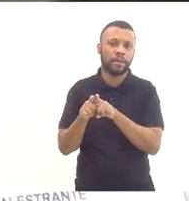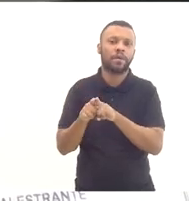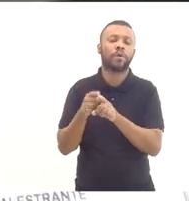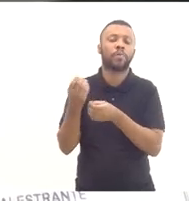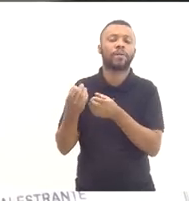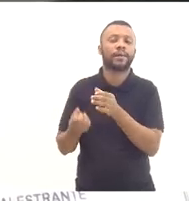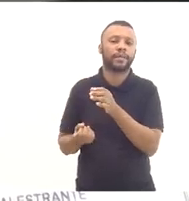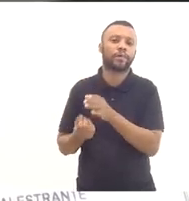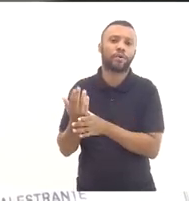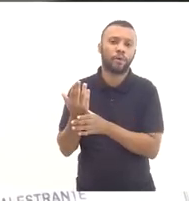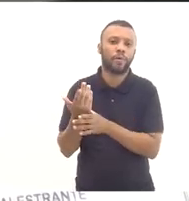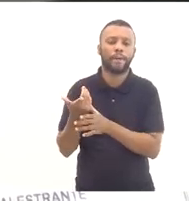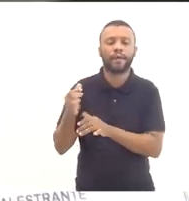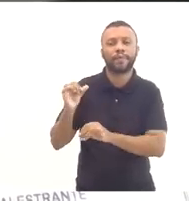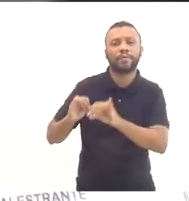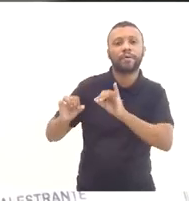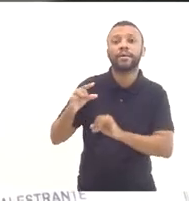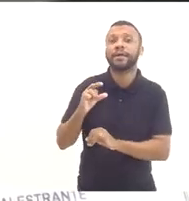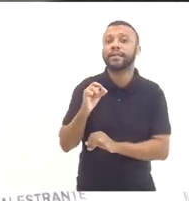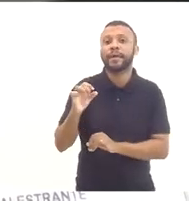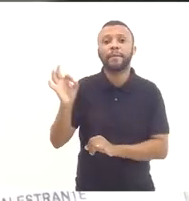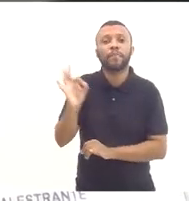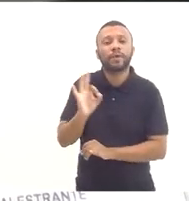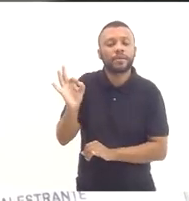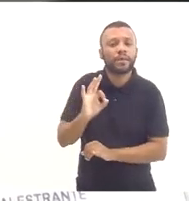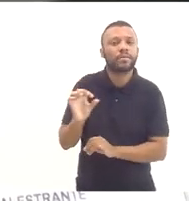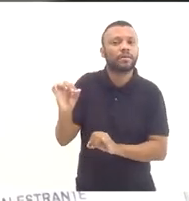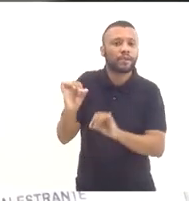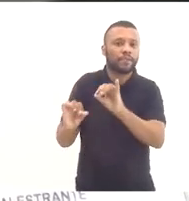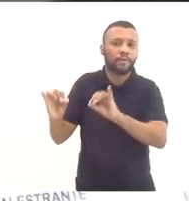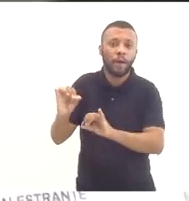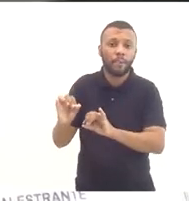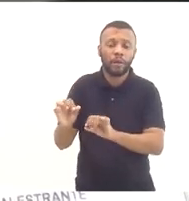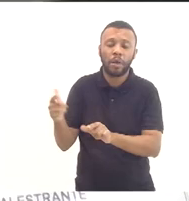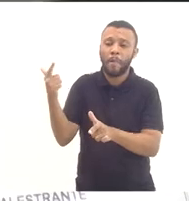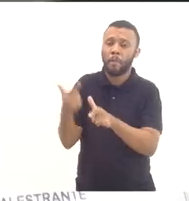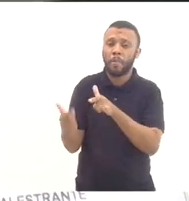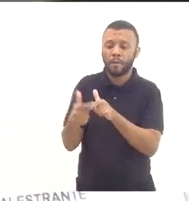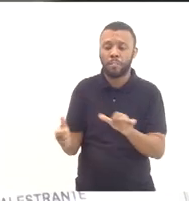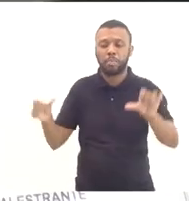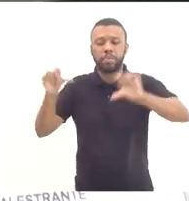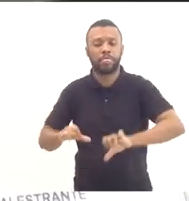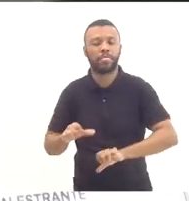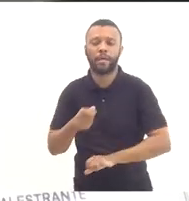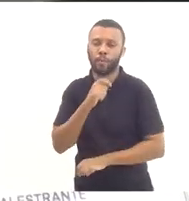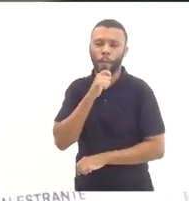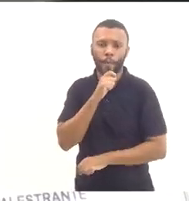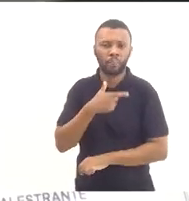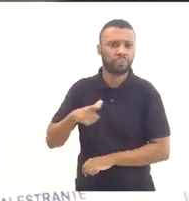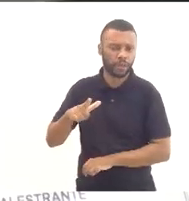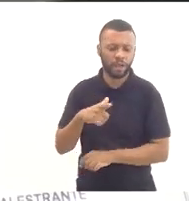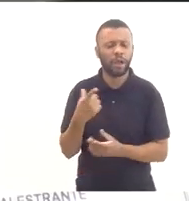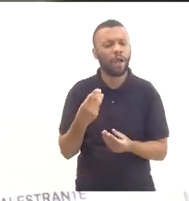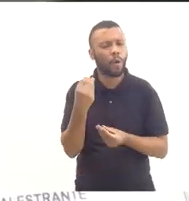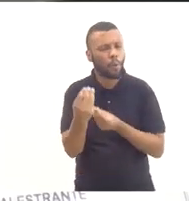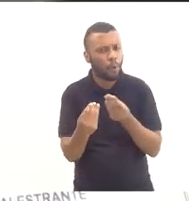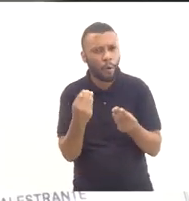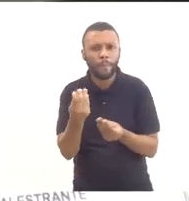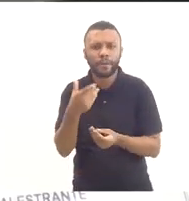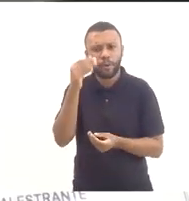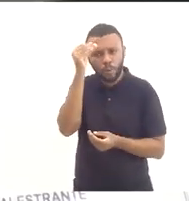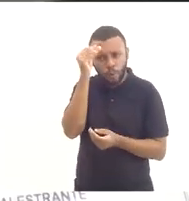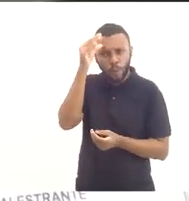criou essa fórmula sem por cento das crianças não têm querer e olha aqui Que diferença faz o